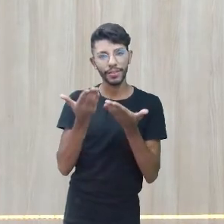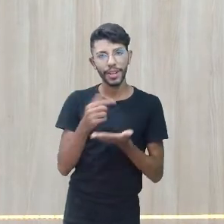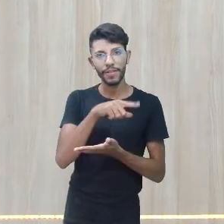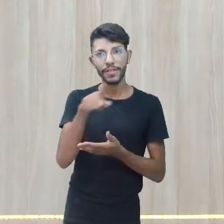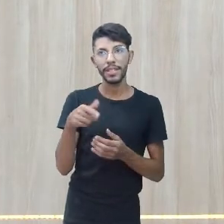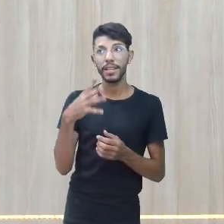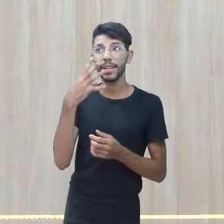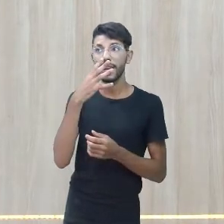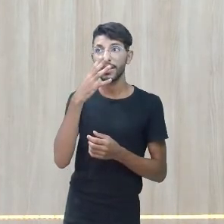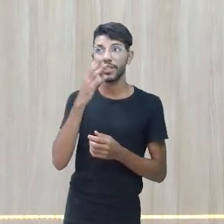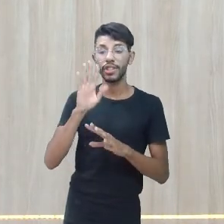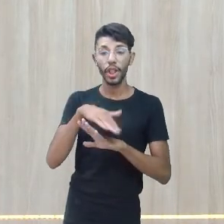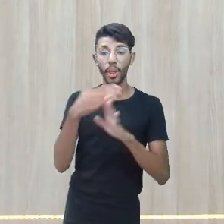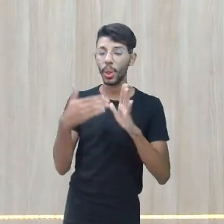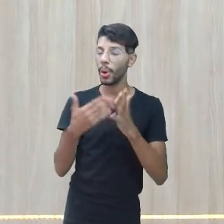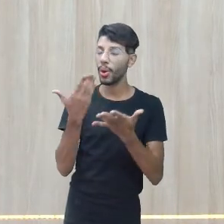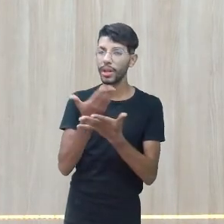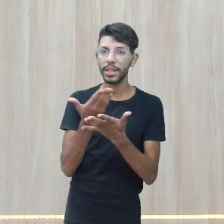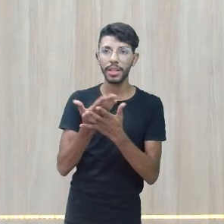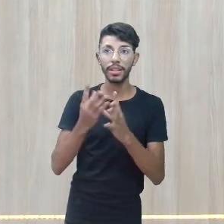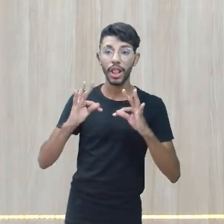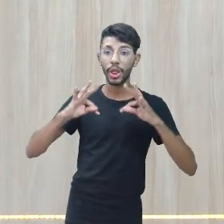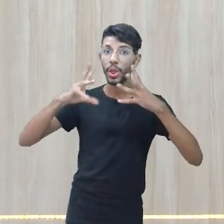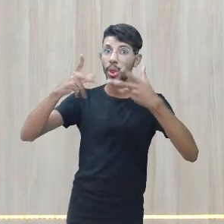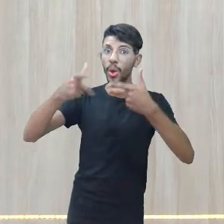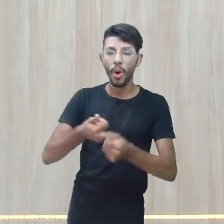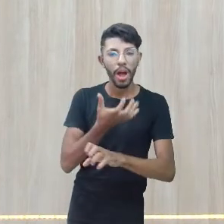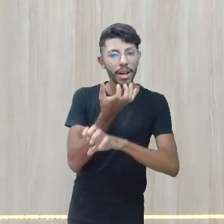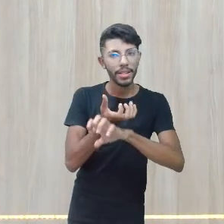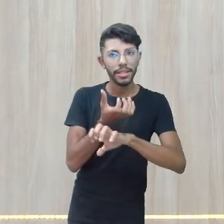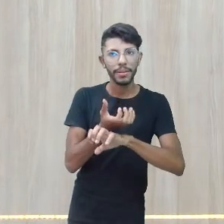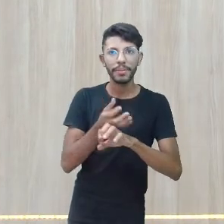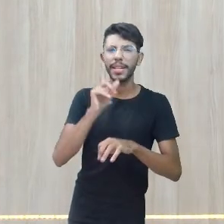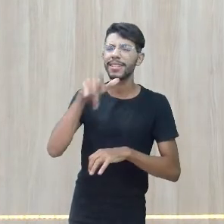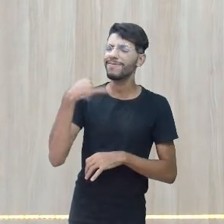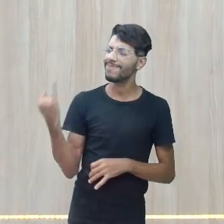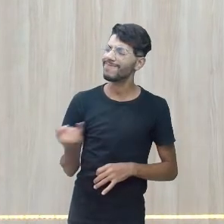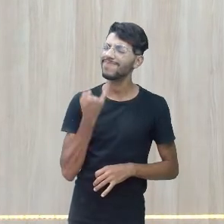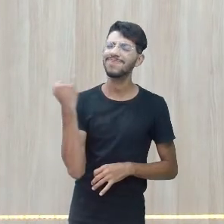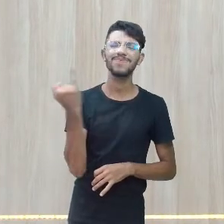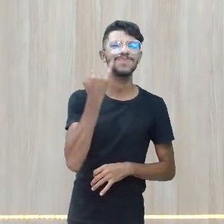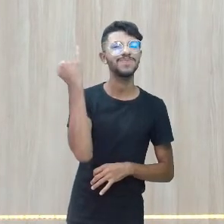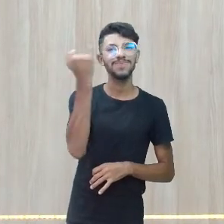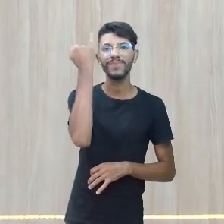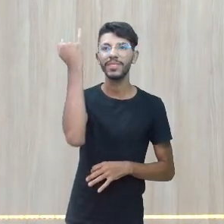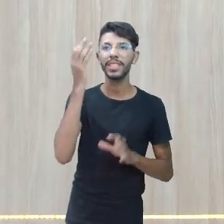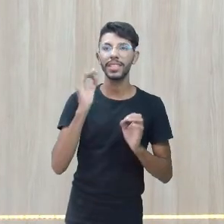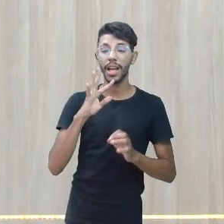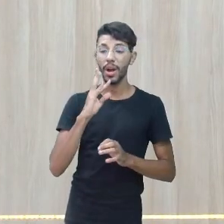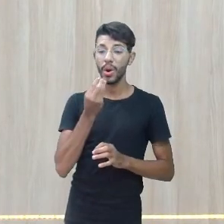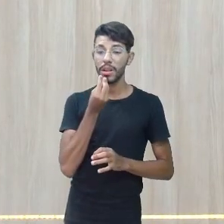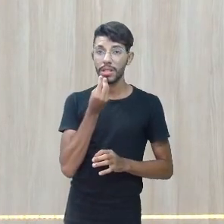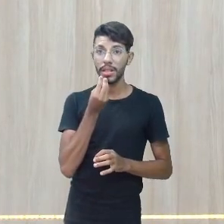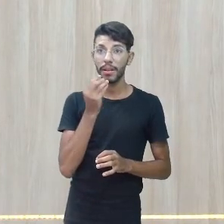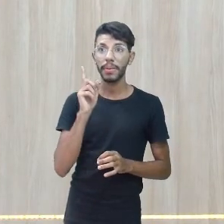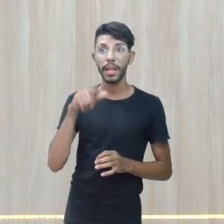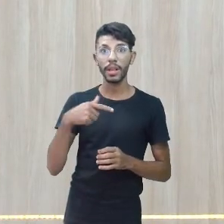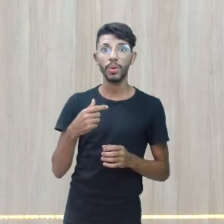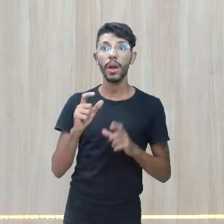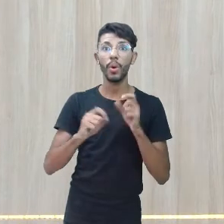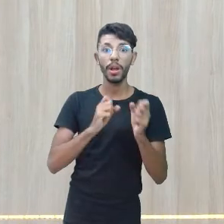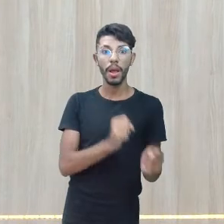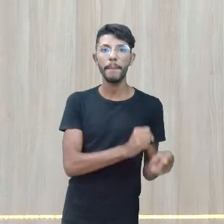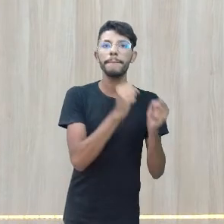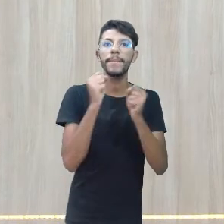estarem assistindo todas as aulas de todas as disciplinas. Isso é muito importante. Conhecimento é poder